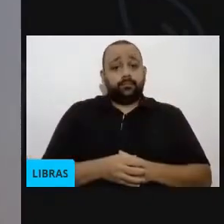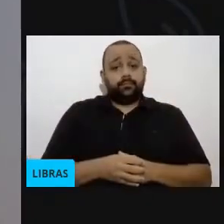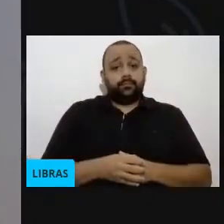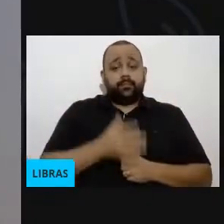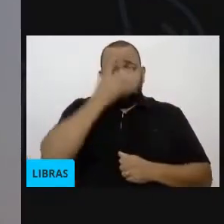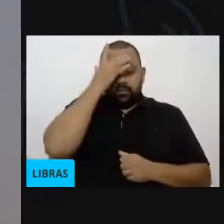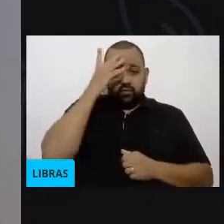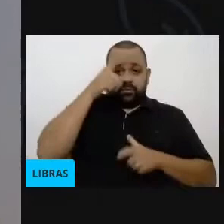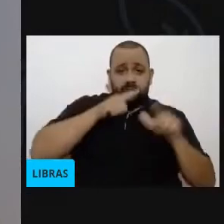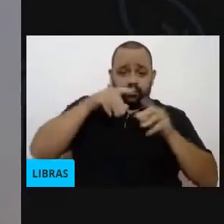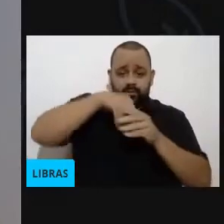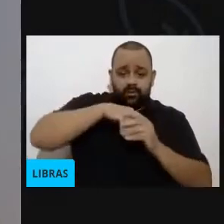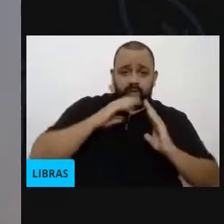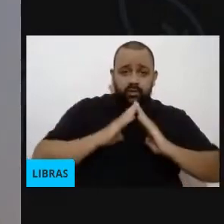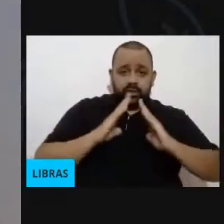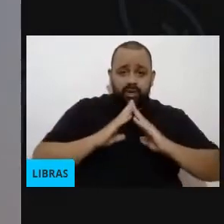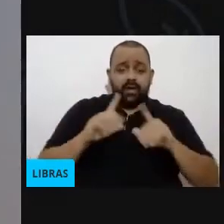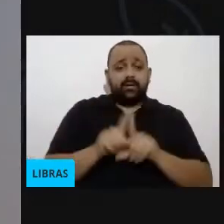office. Então, a história